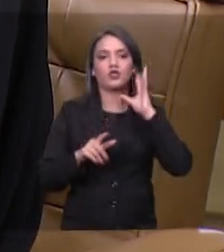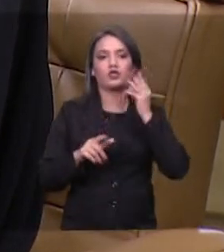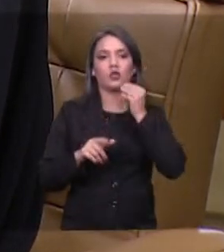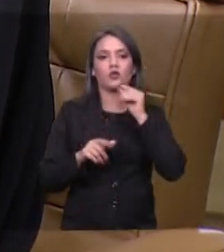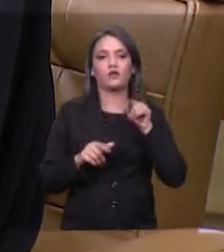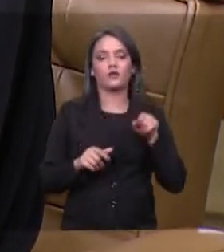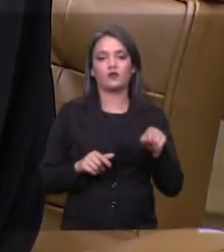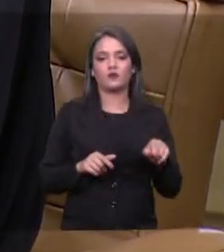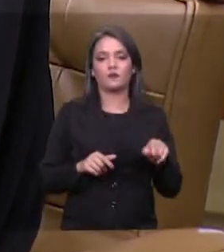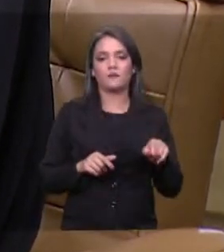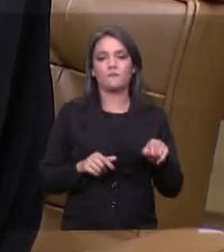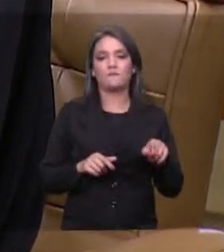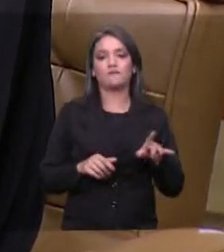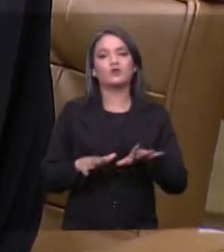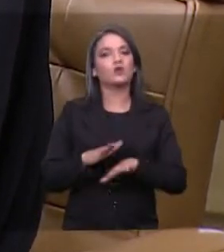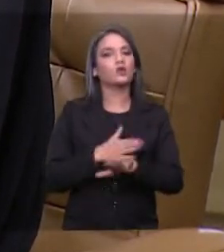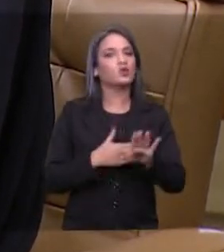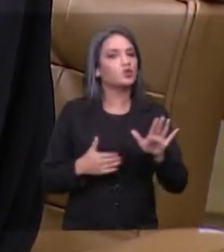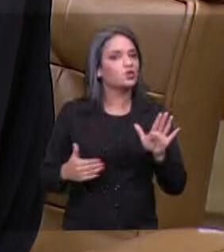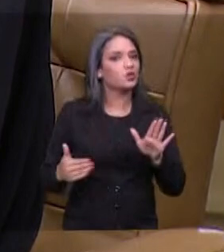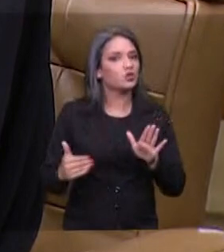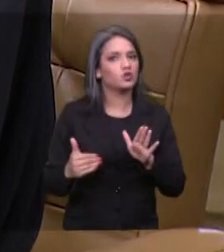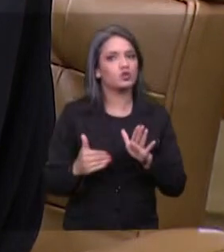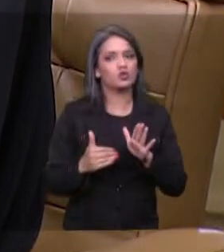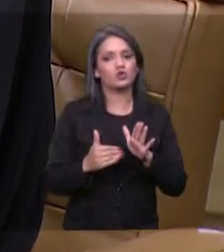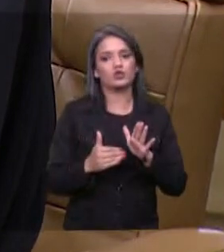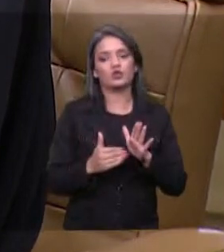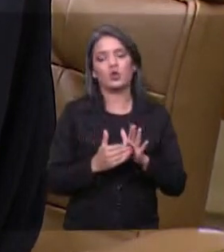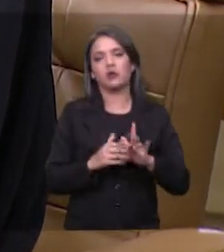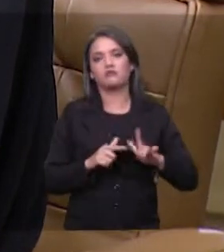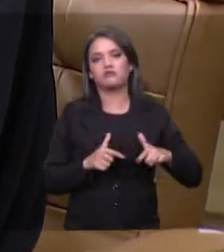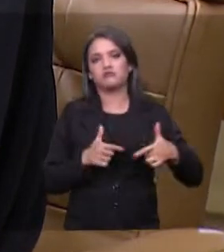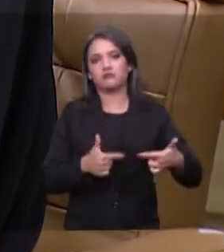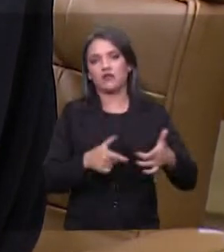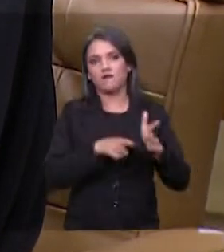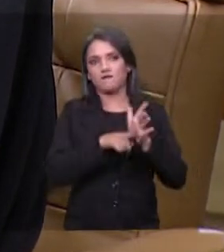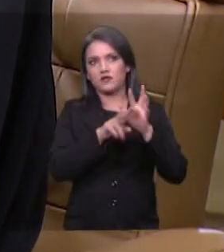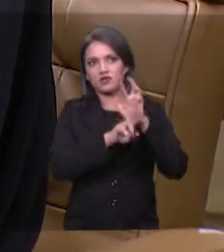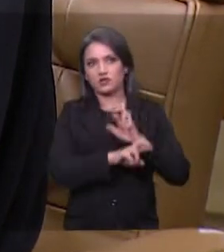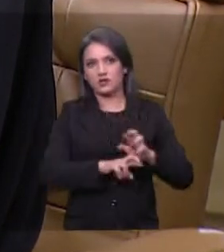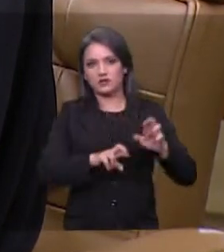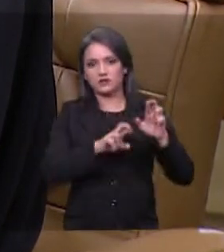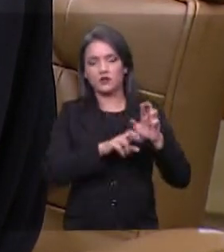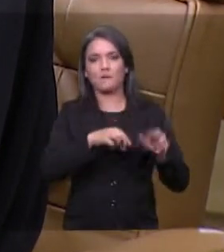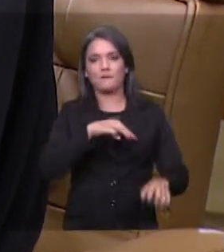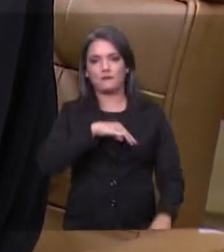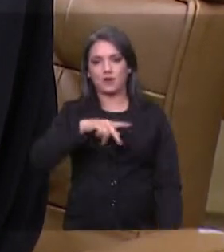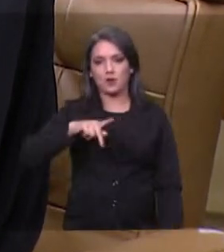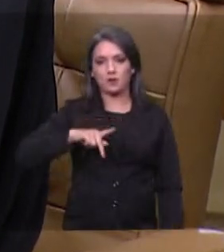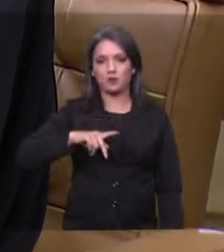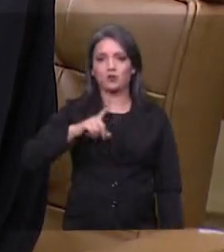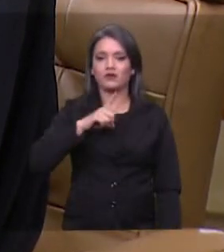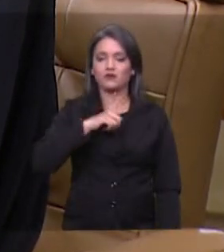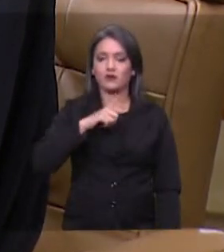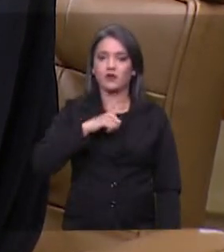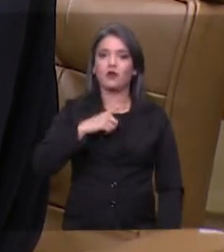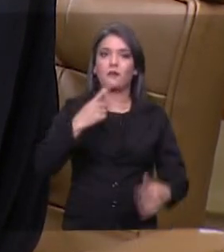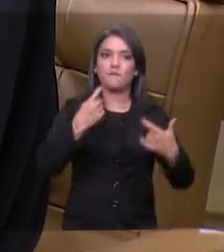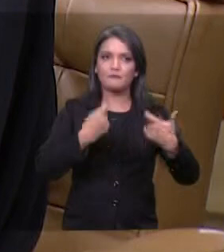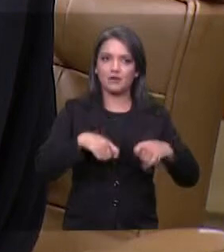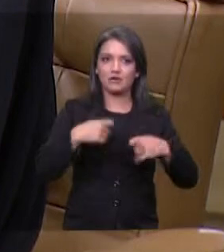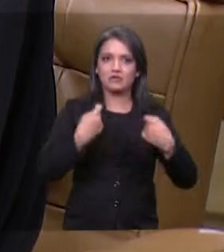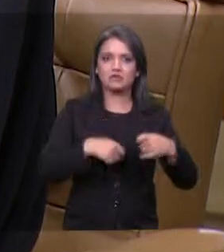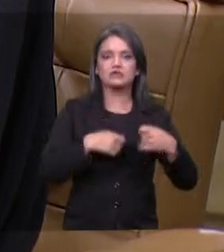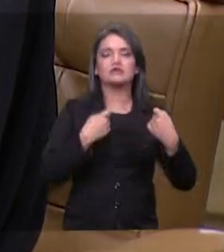que todos os atos de investigação instaurados pelo Ministério Público devem ser submetidos ao